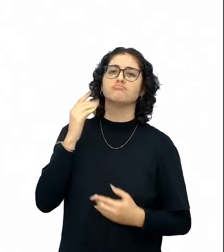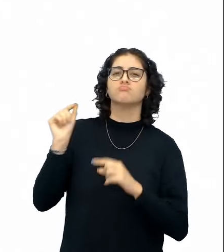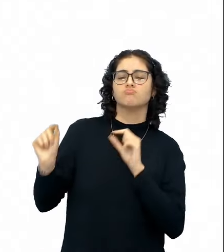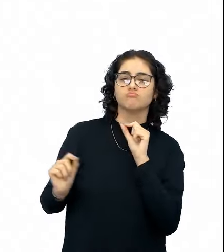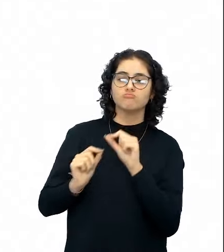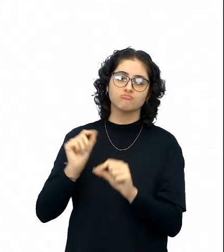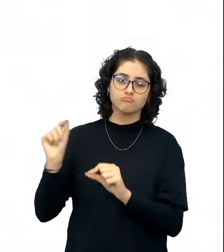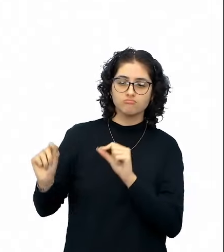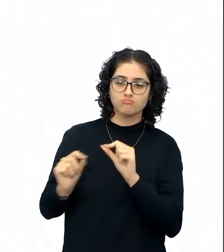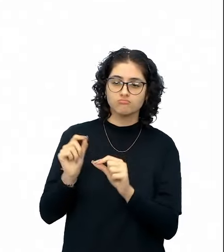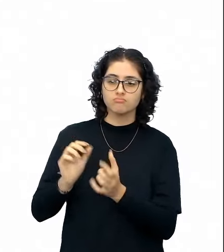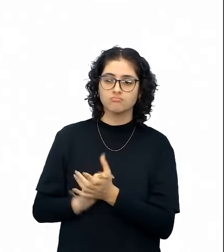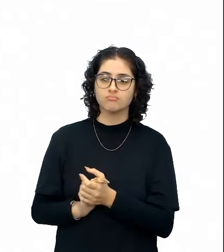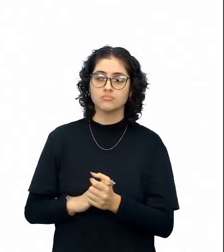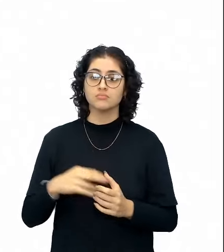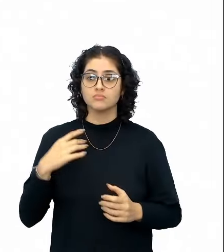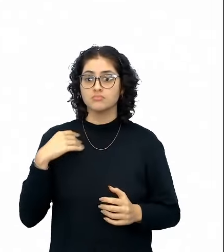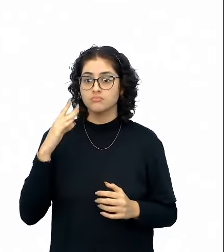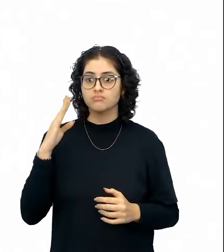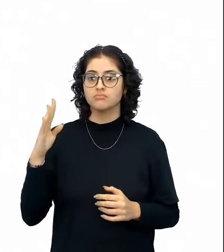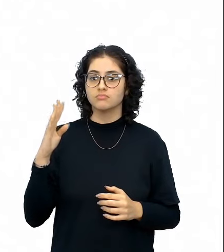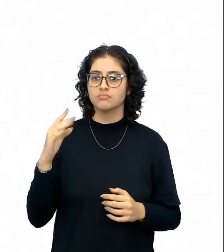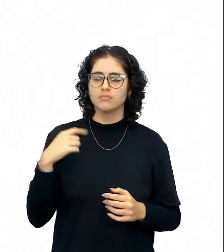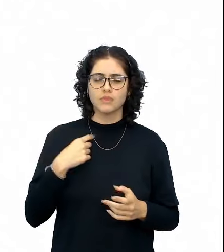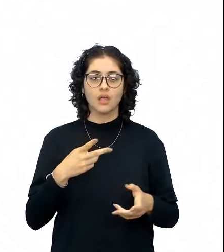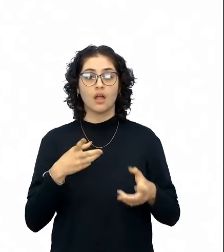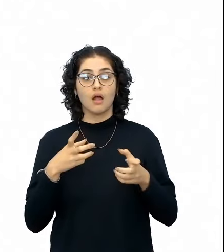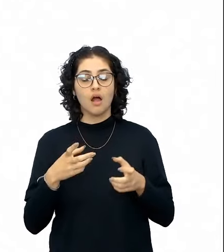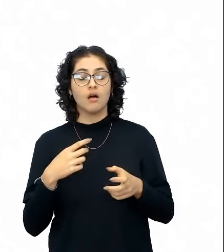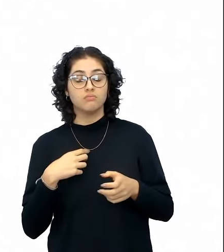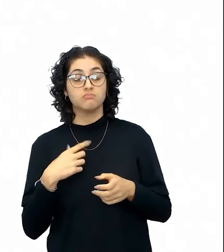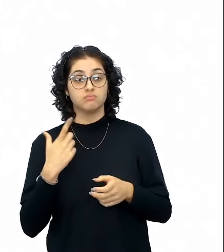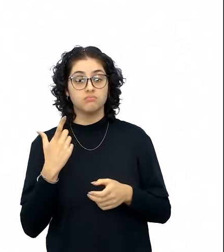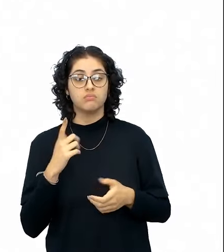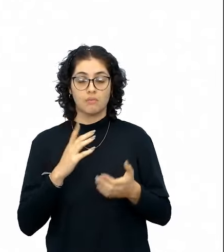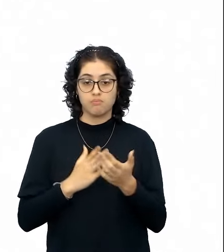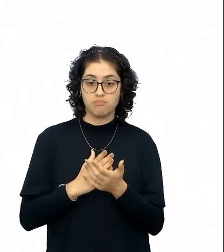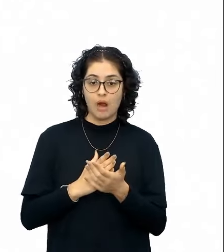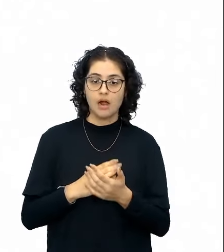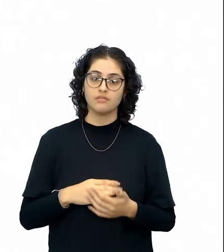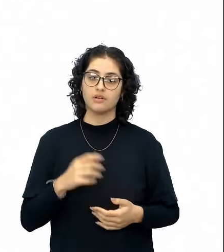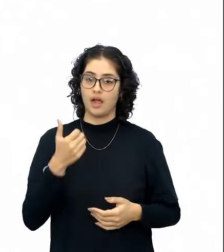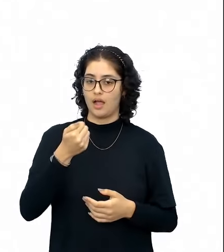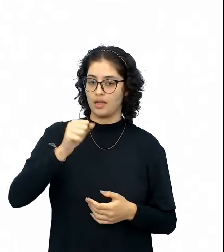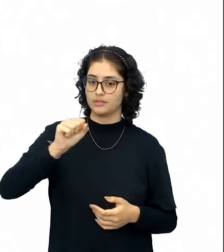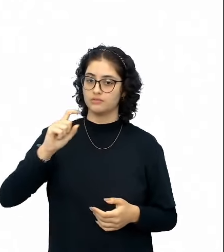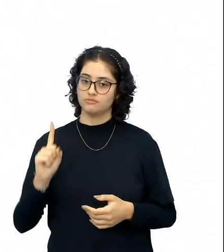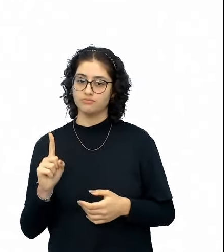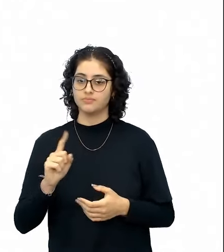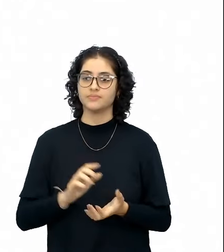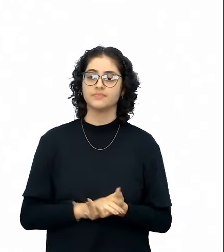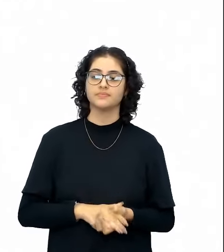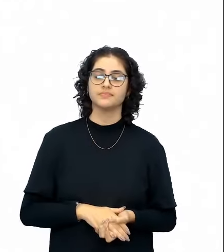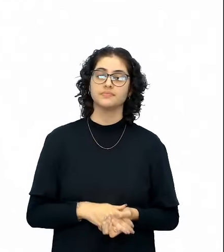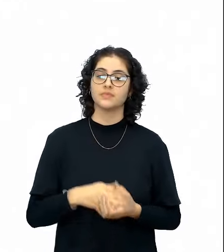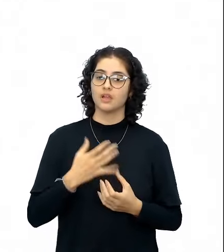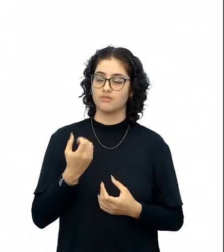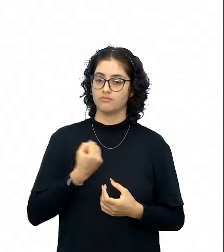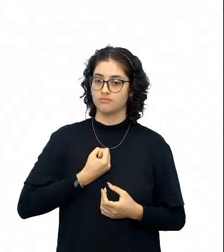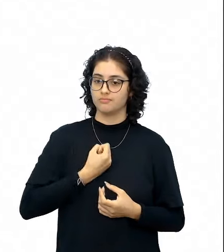central. Compreensão e significação leitora, possibilidades de aprendizagem a partir da SA1 e do volume